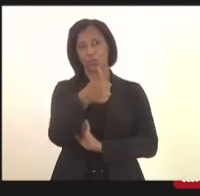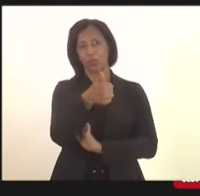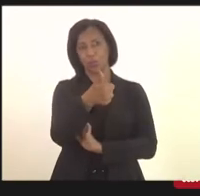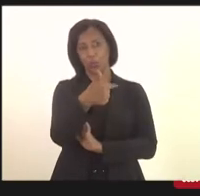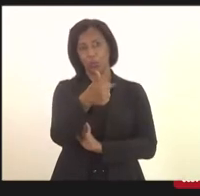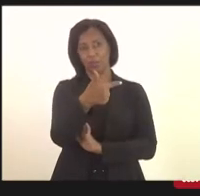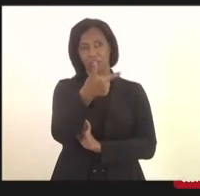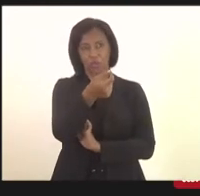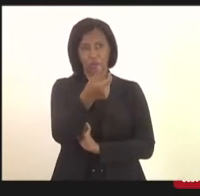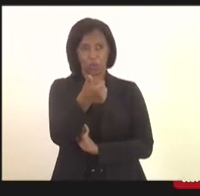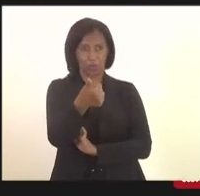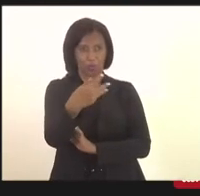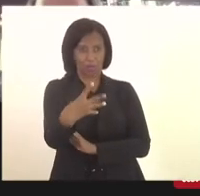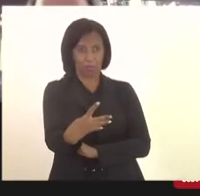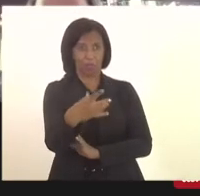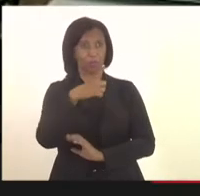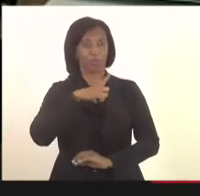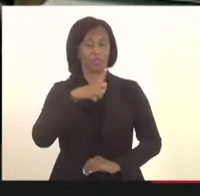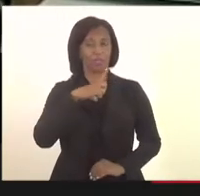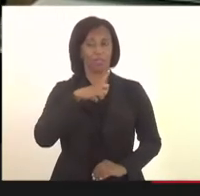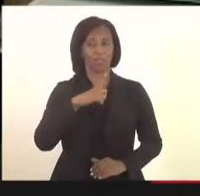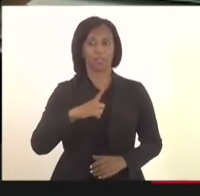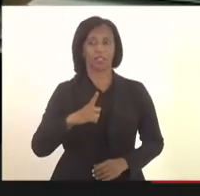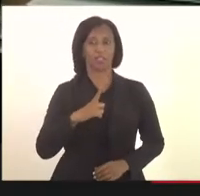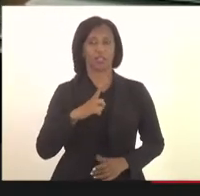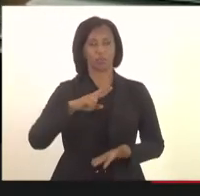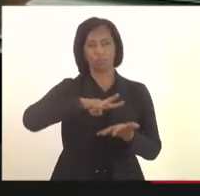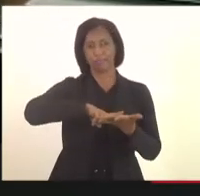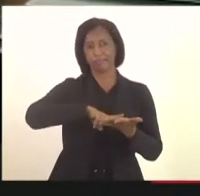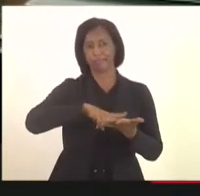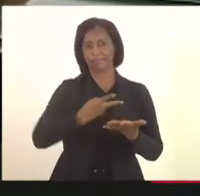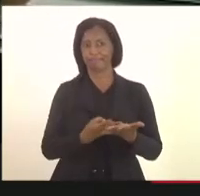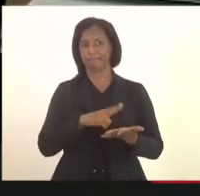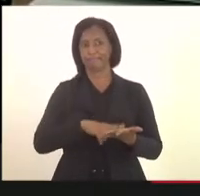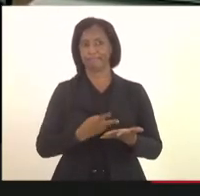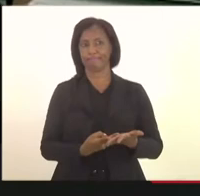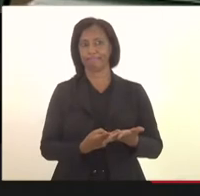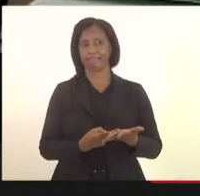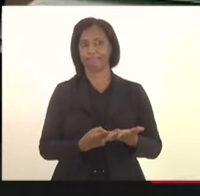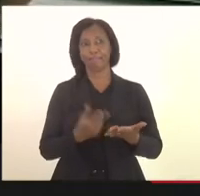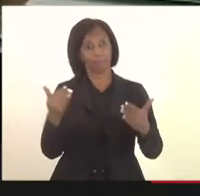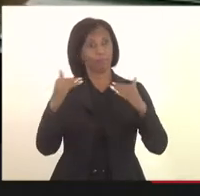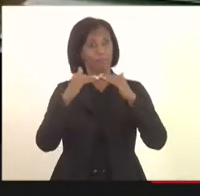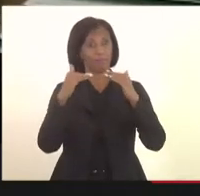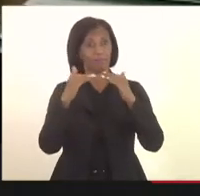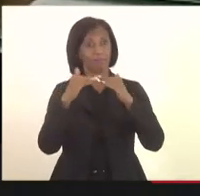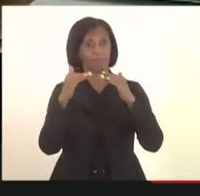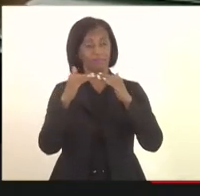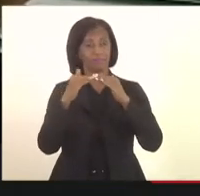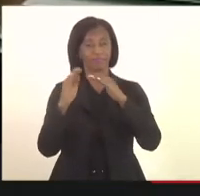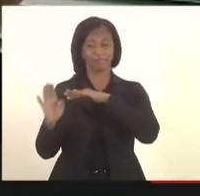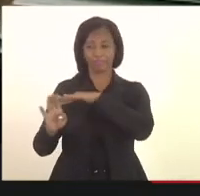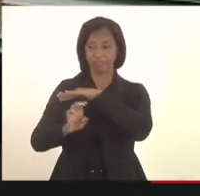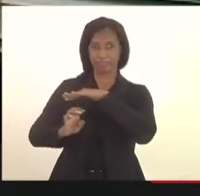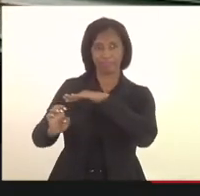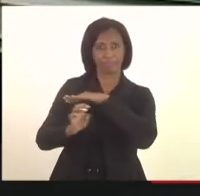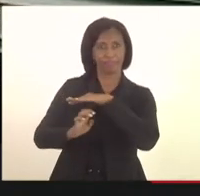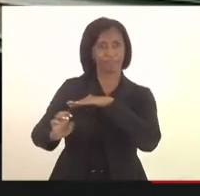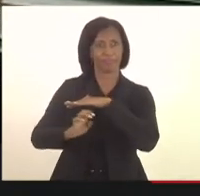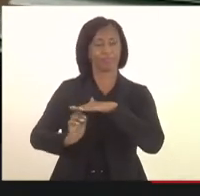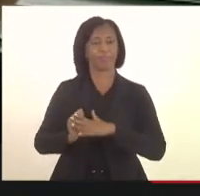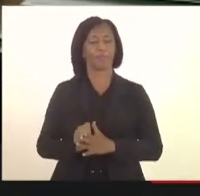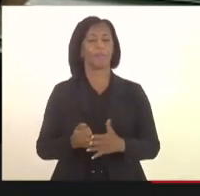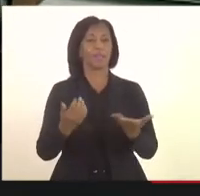2014, que tem tido uma interpretação sempre muito favorável às concessionárias,